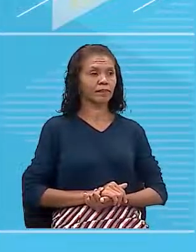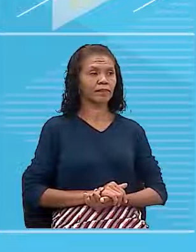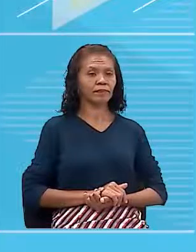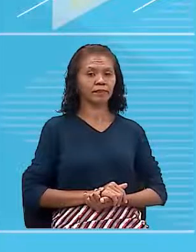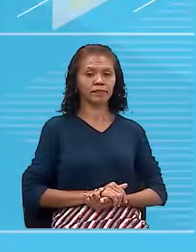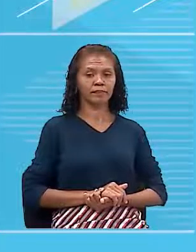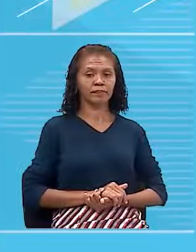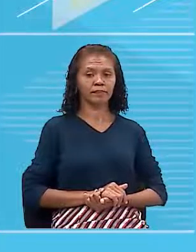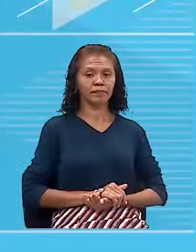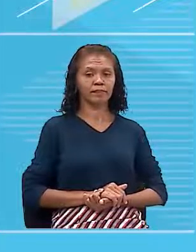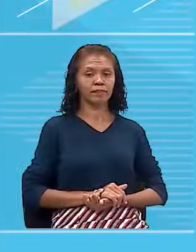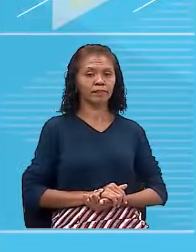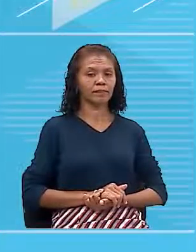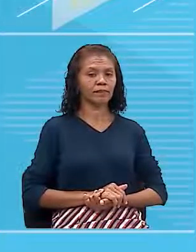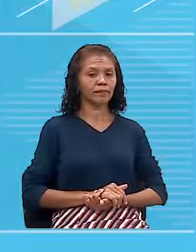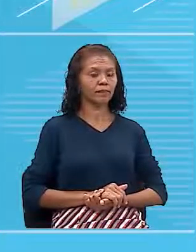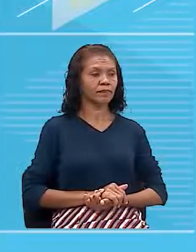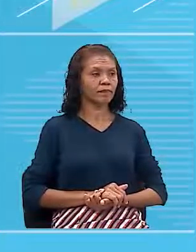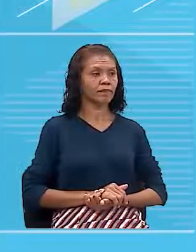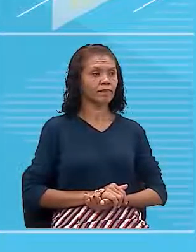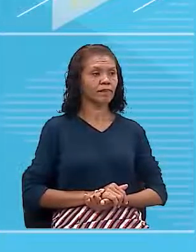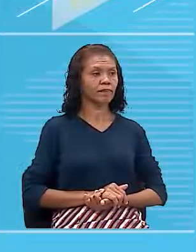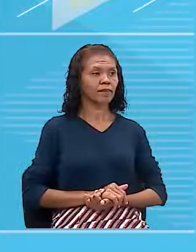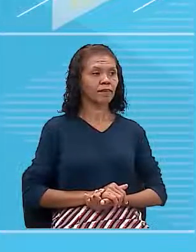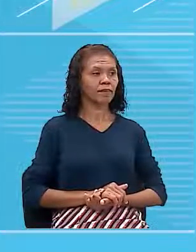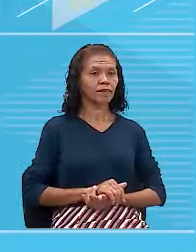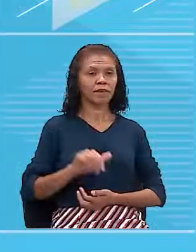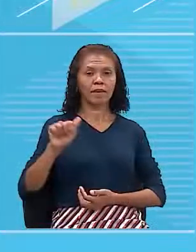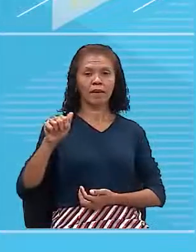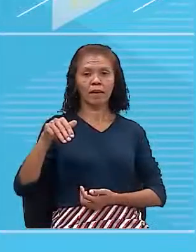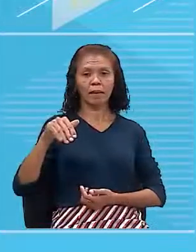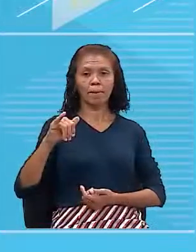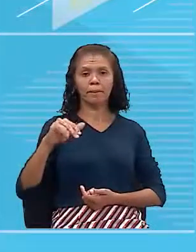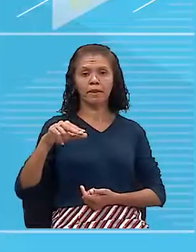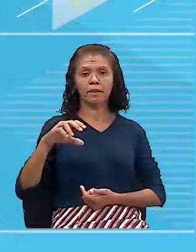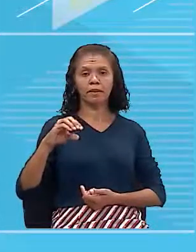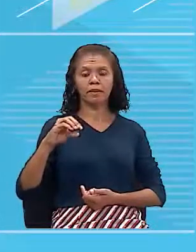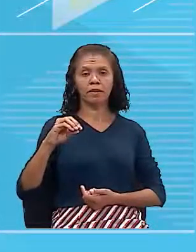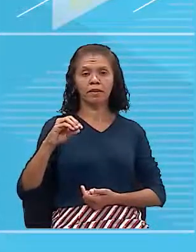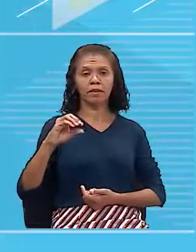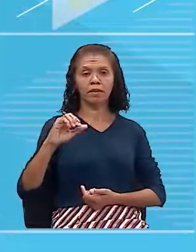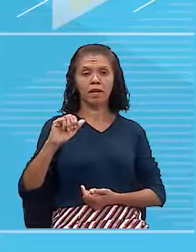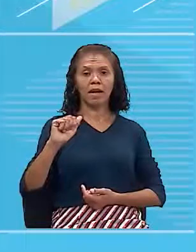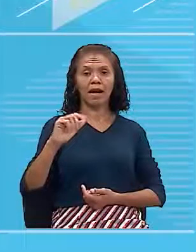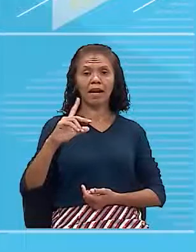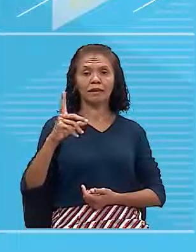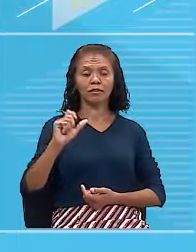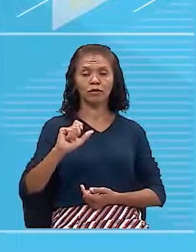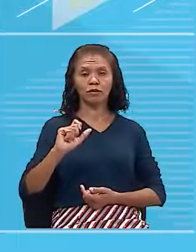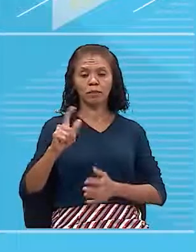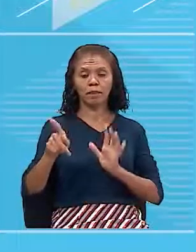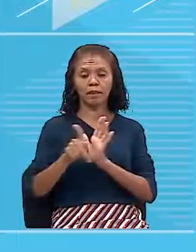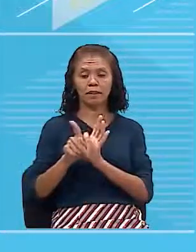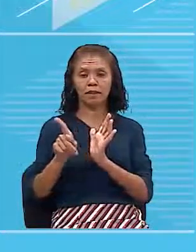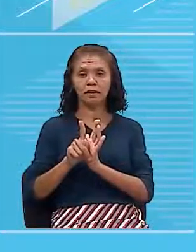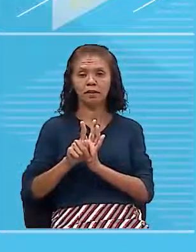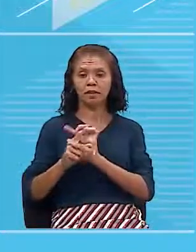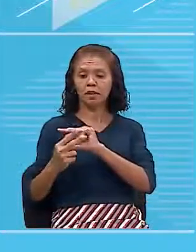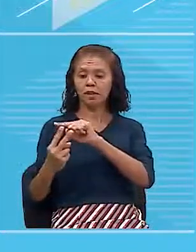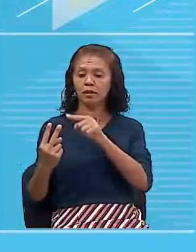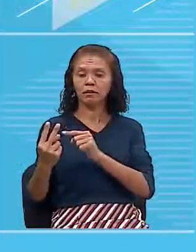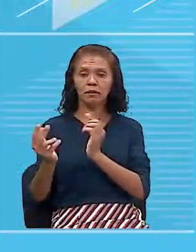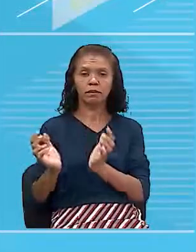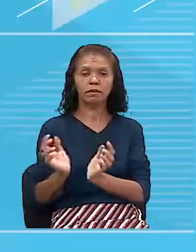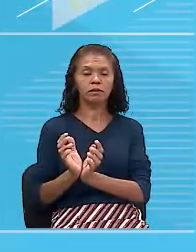e e ácido é porque os aminoácidos tem os dois grupos o skar